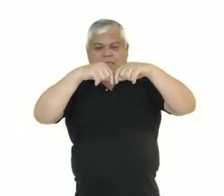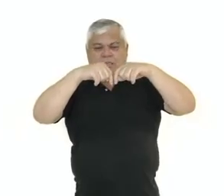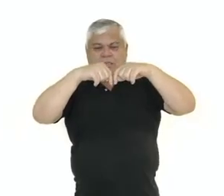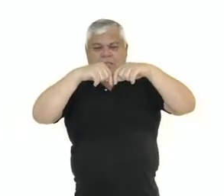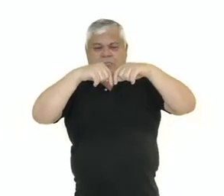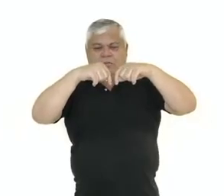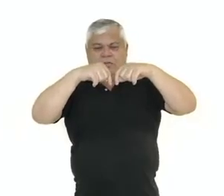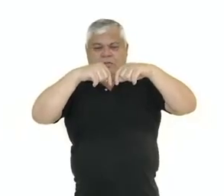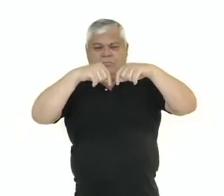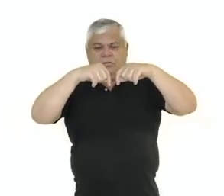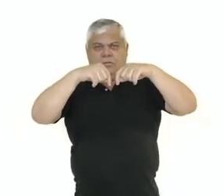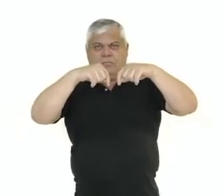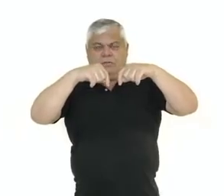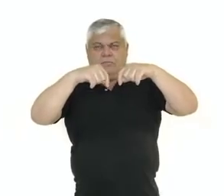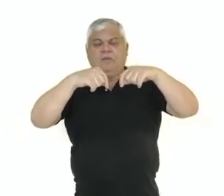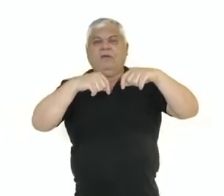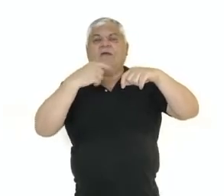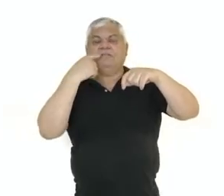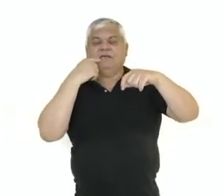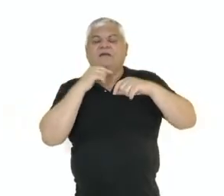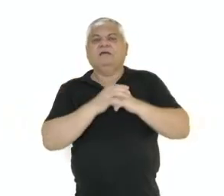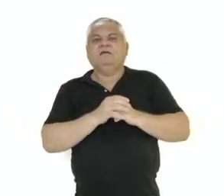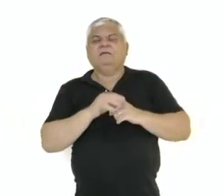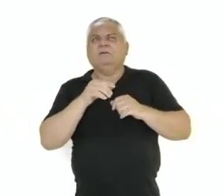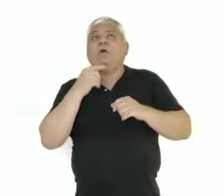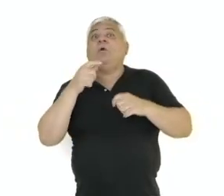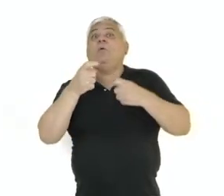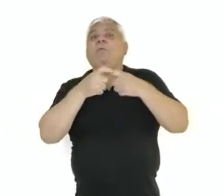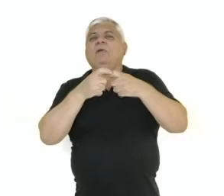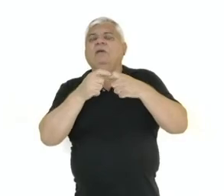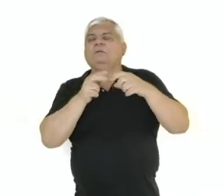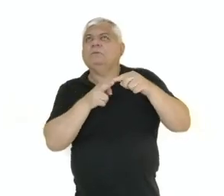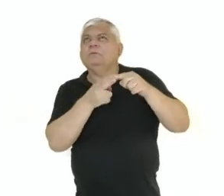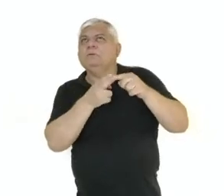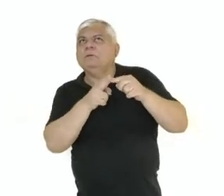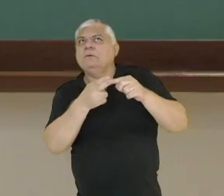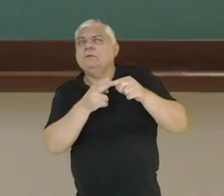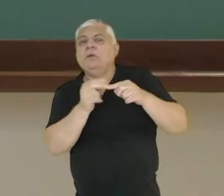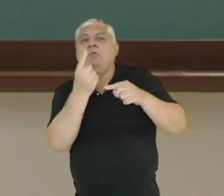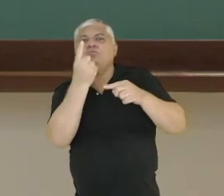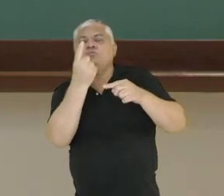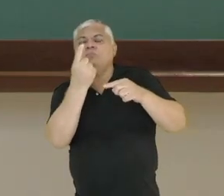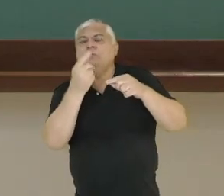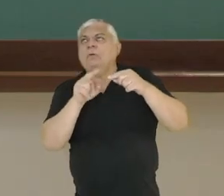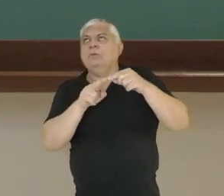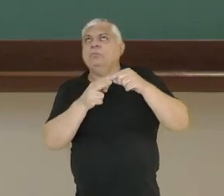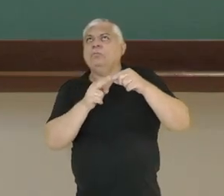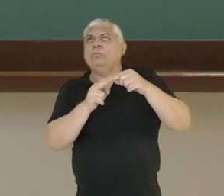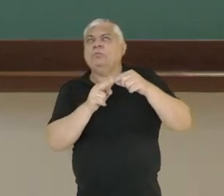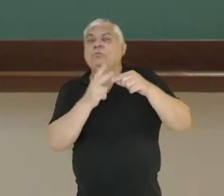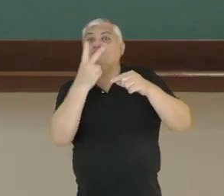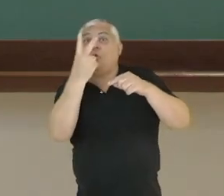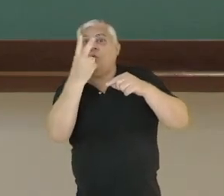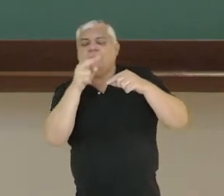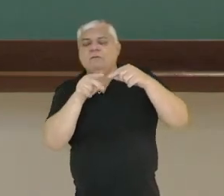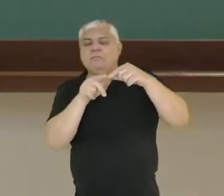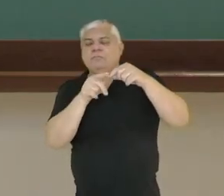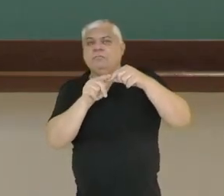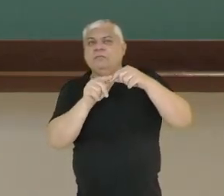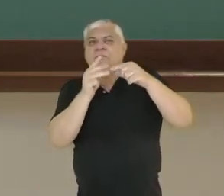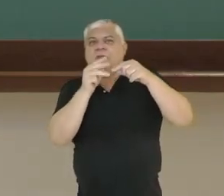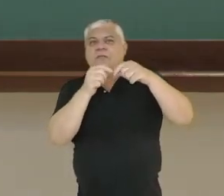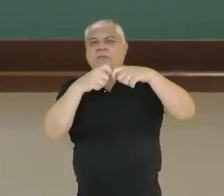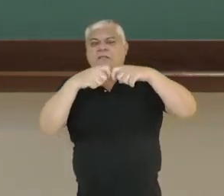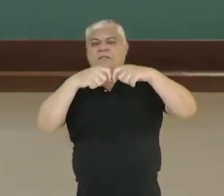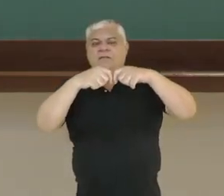que a mulher estava com 1 de dilatação, 2 de dilatação, né? E para ganhar o neném até 10. O que é essa dilatação? O que